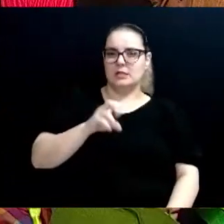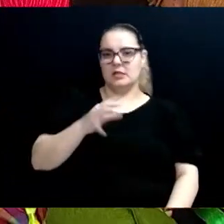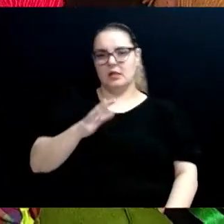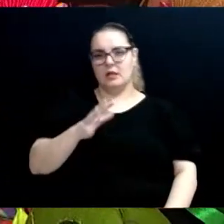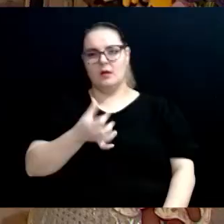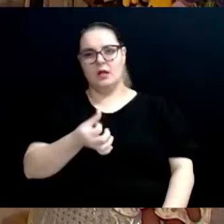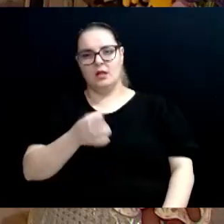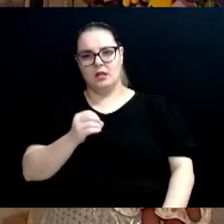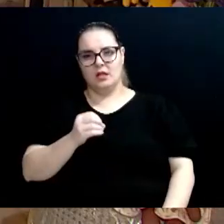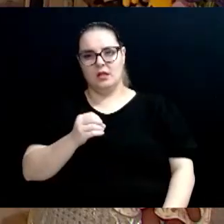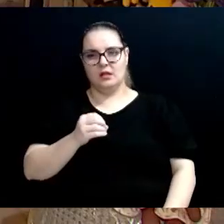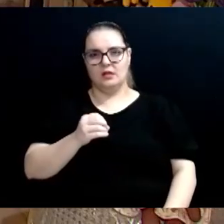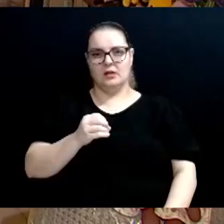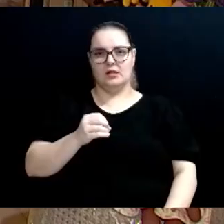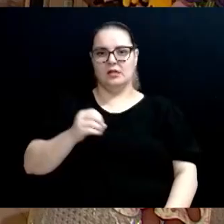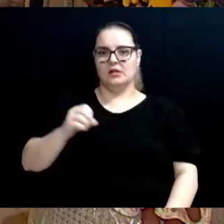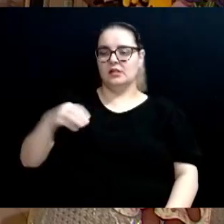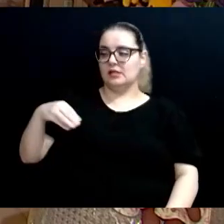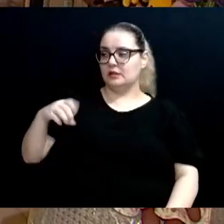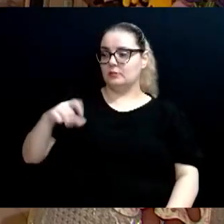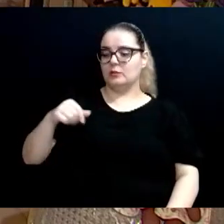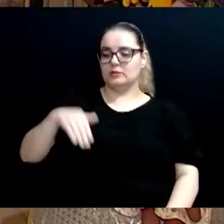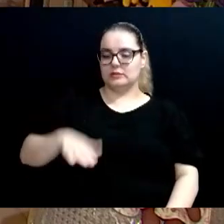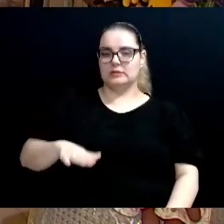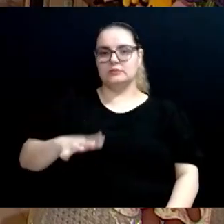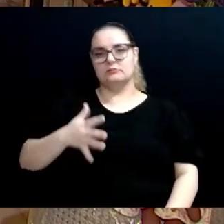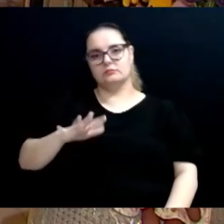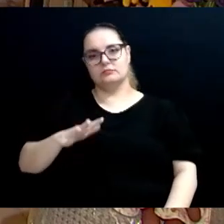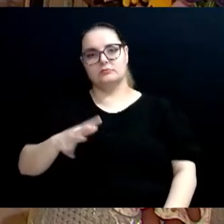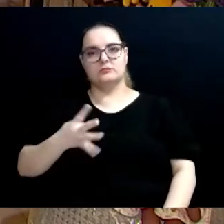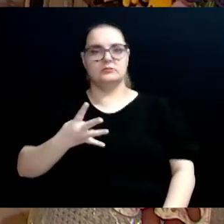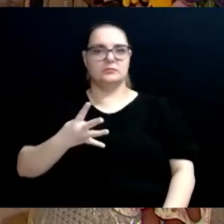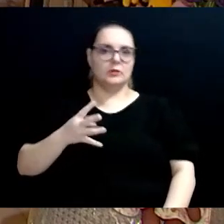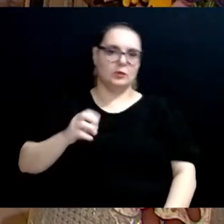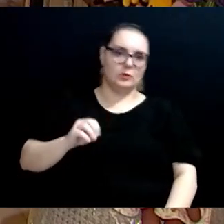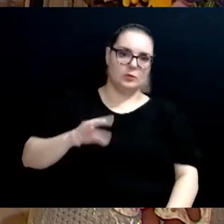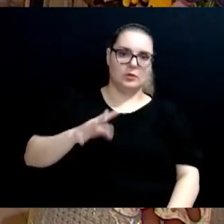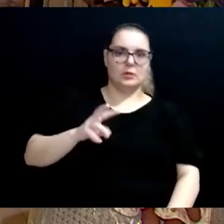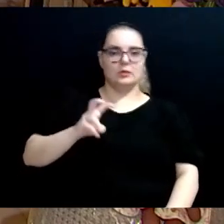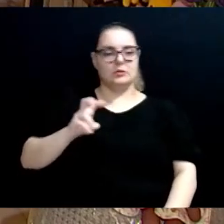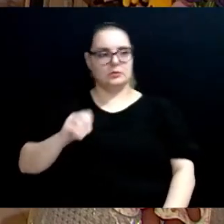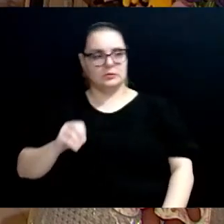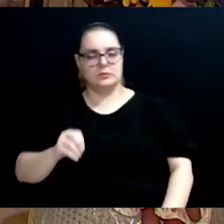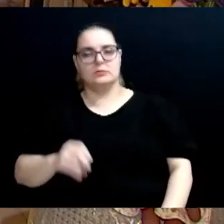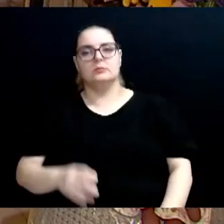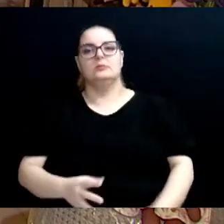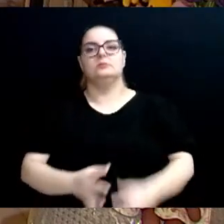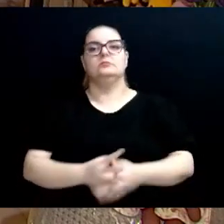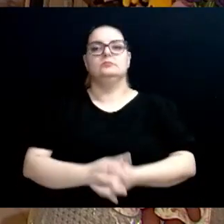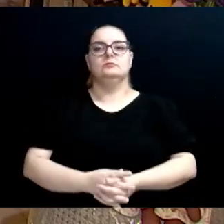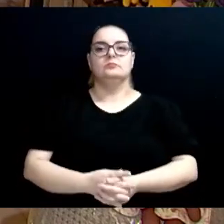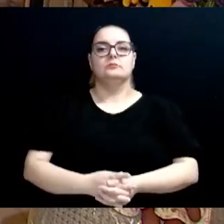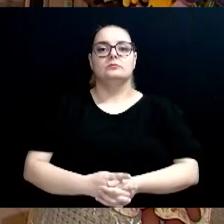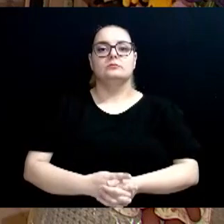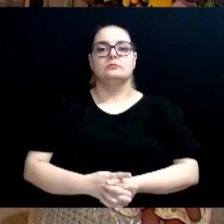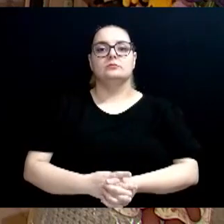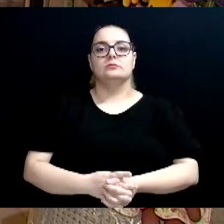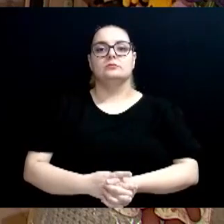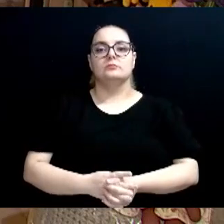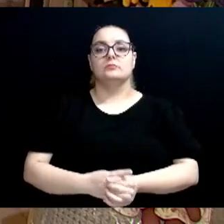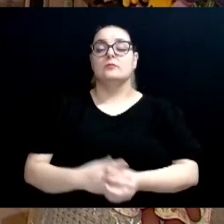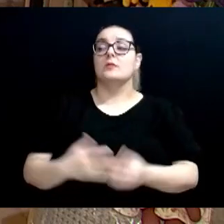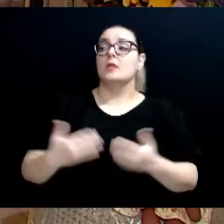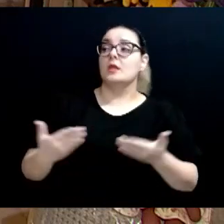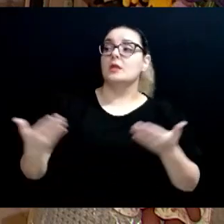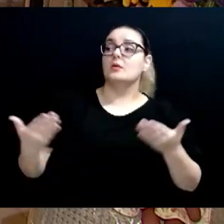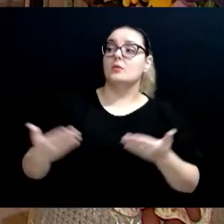Aqui a gente fica entre 50 e 60. E sobre moda? Lá embaixo a gente fica entre 40 e 50. 40